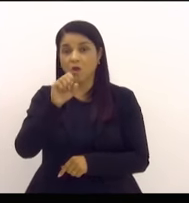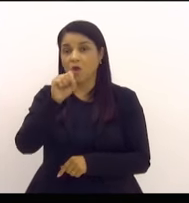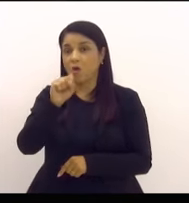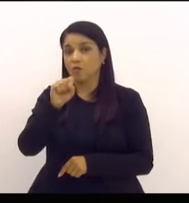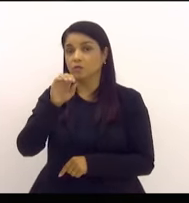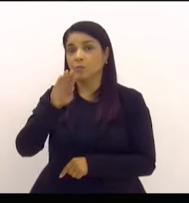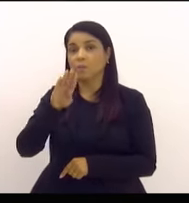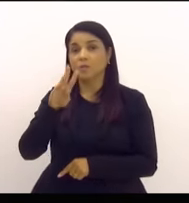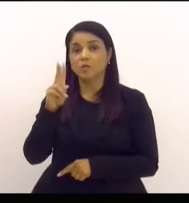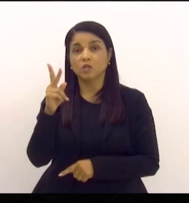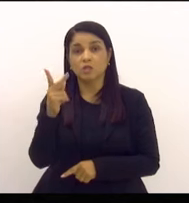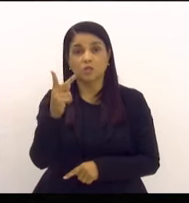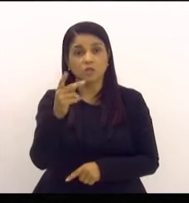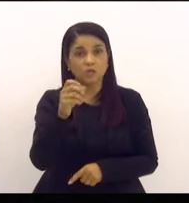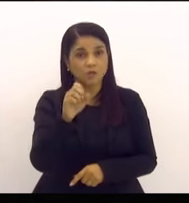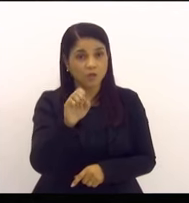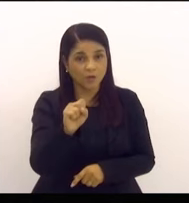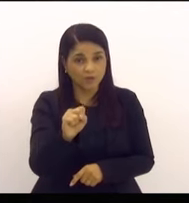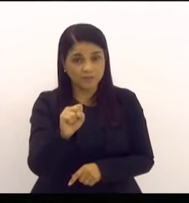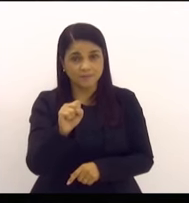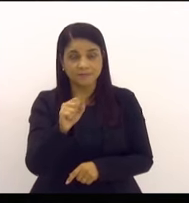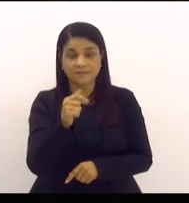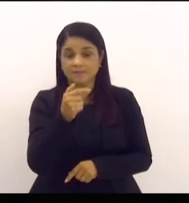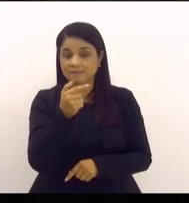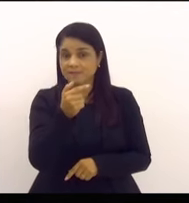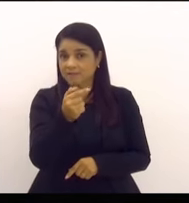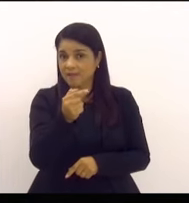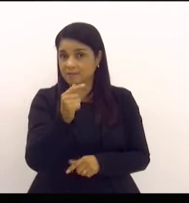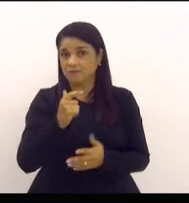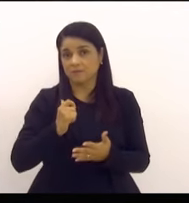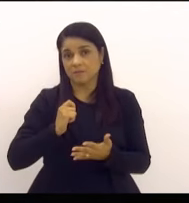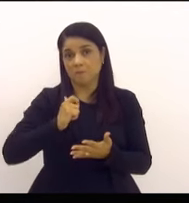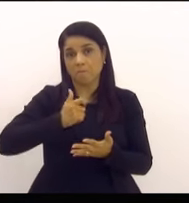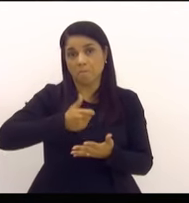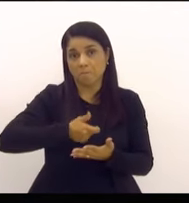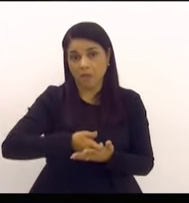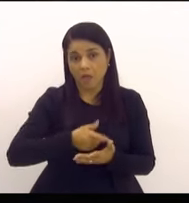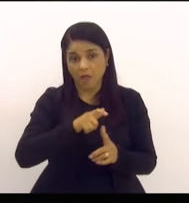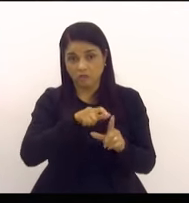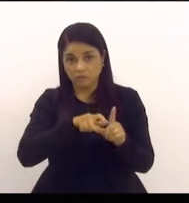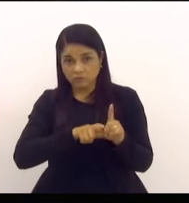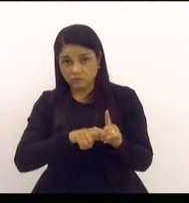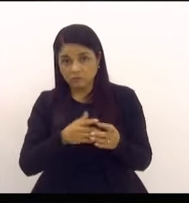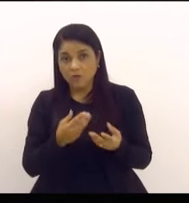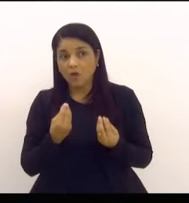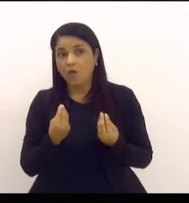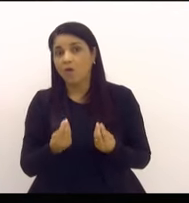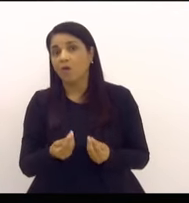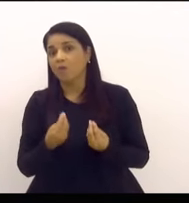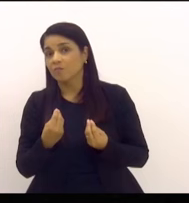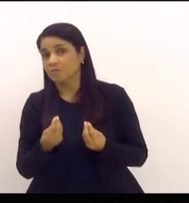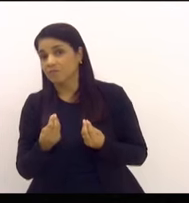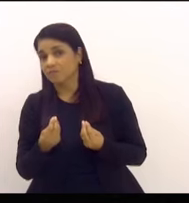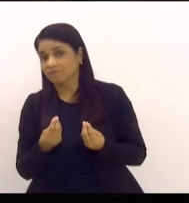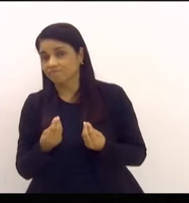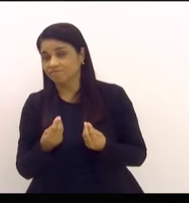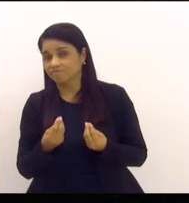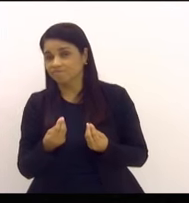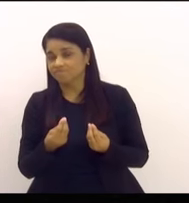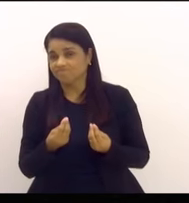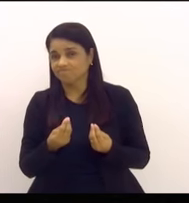meio. 7 bilhões vai ser para pagar a dívida. Ora, como pode ser